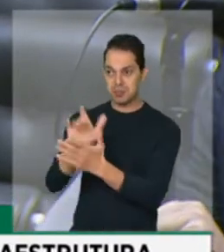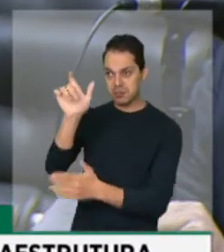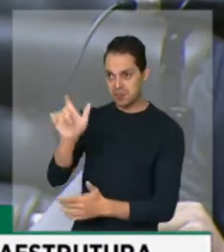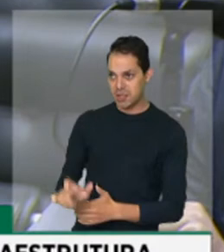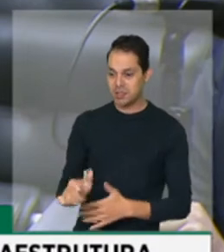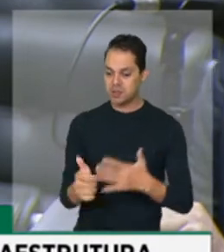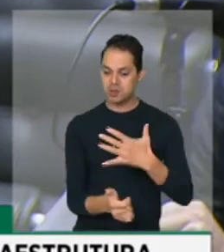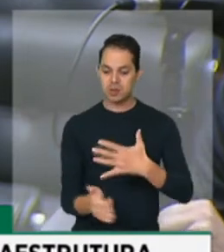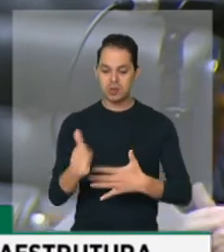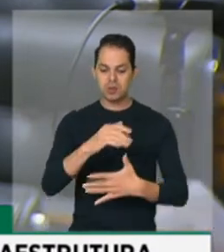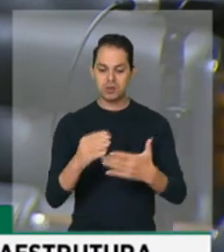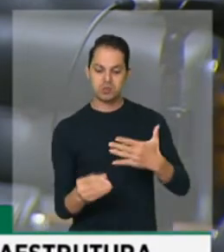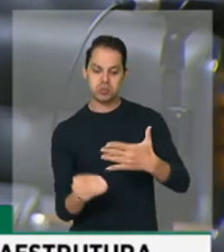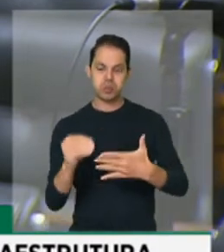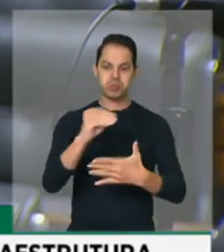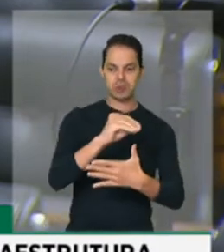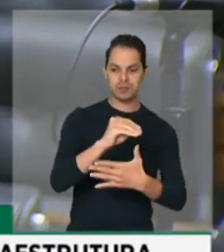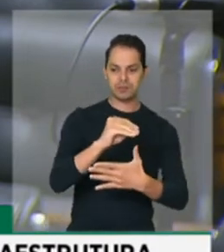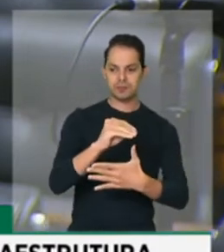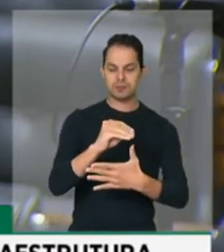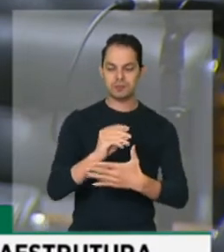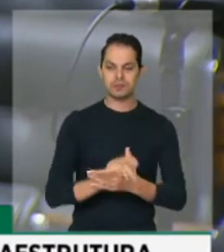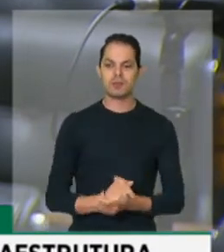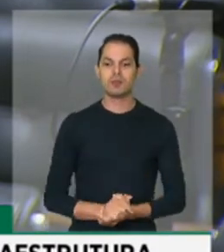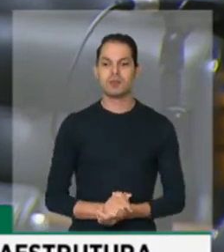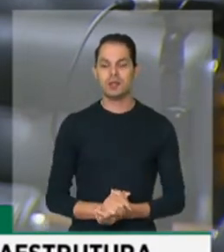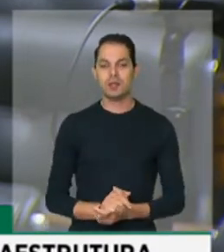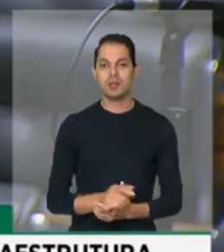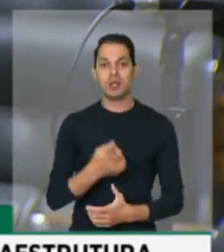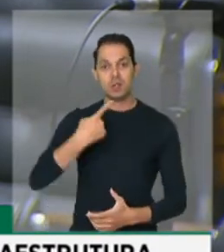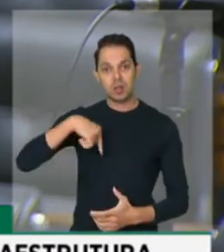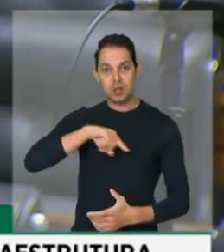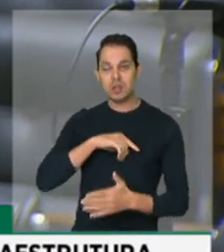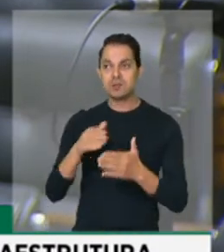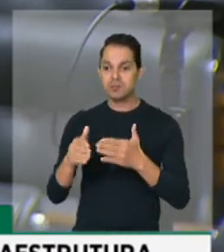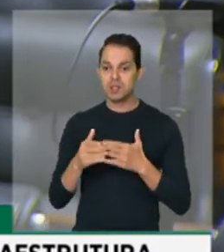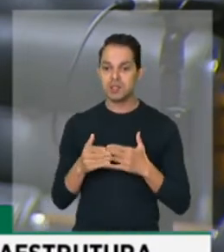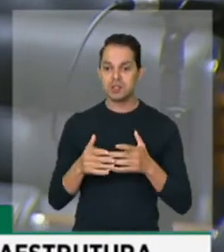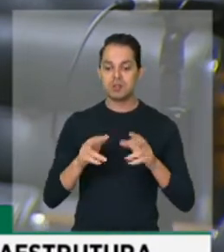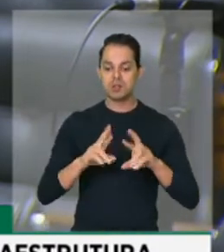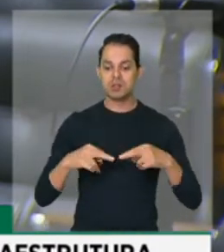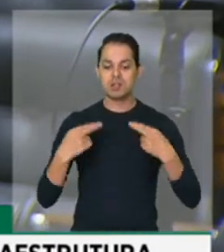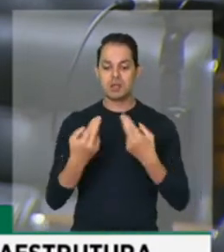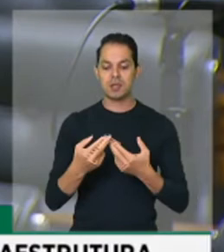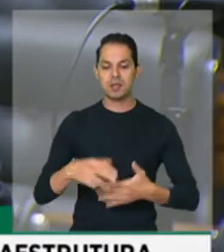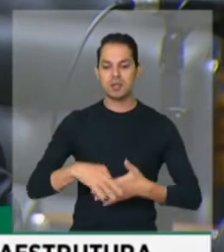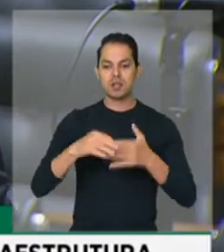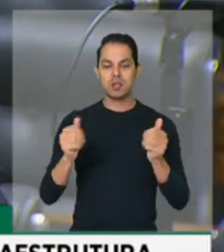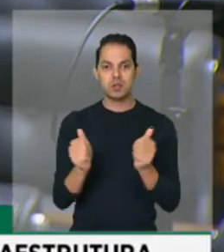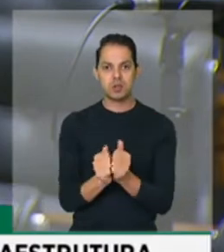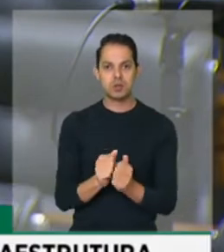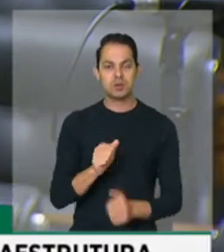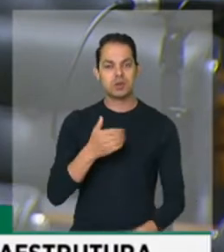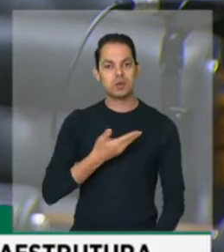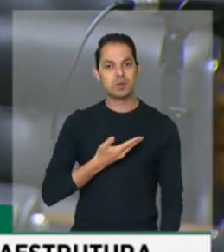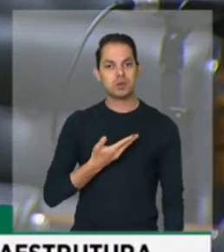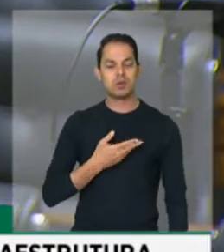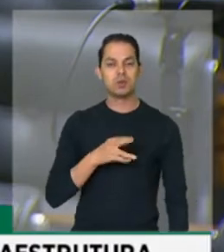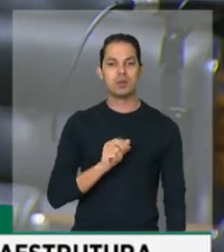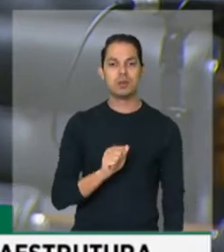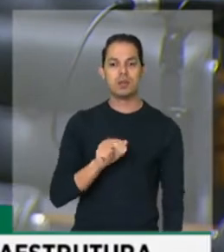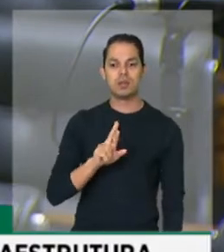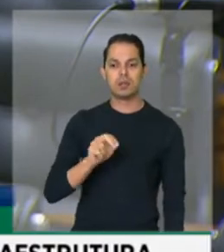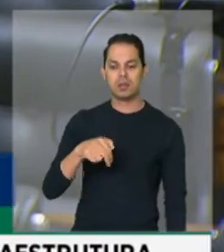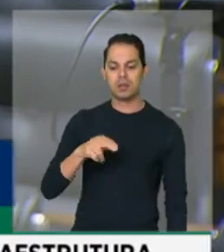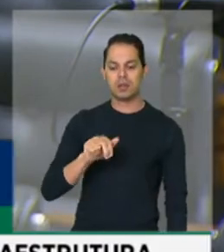priorizado. Foi uma demanda nossa na reunião de líderes, junto ao Arnaldo Jardim, meu amigo, né, de São